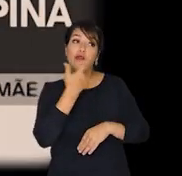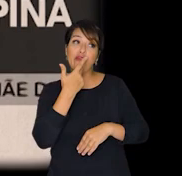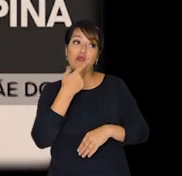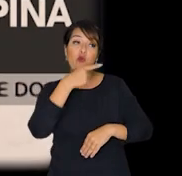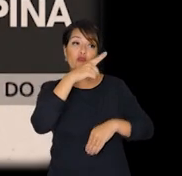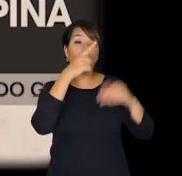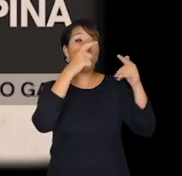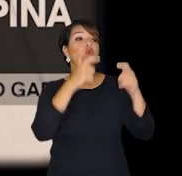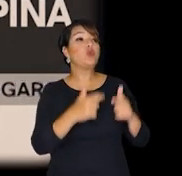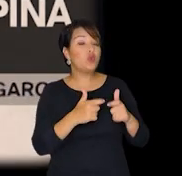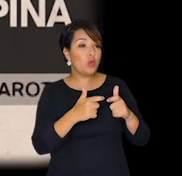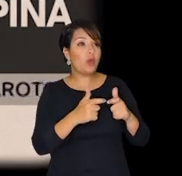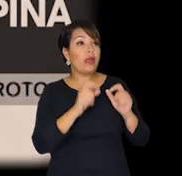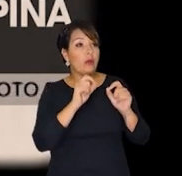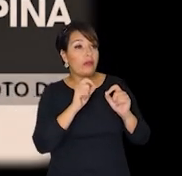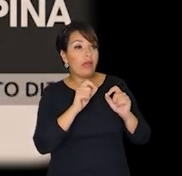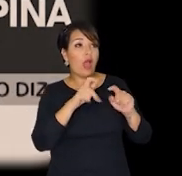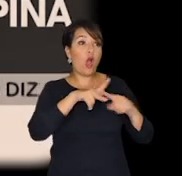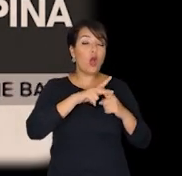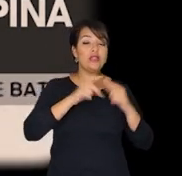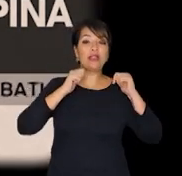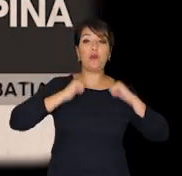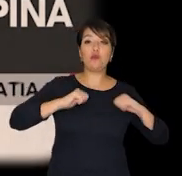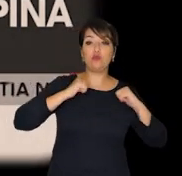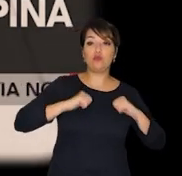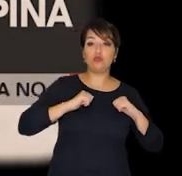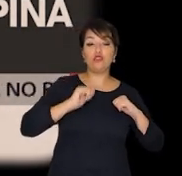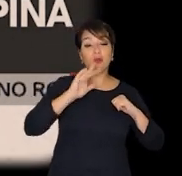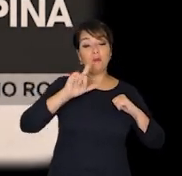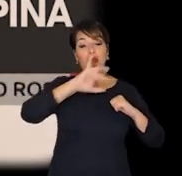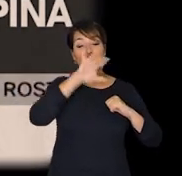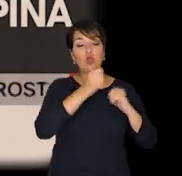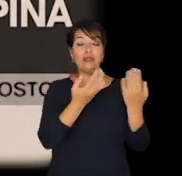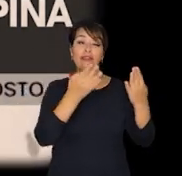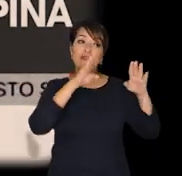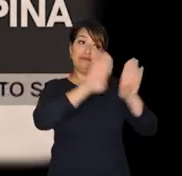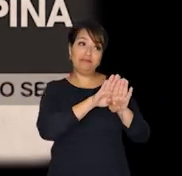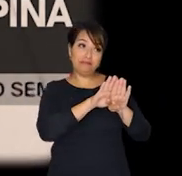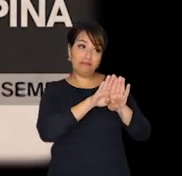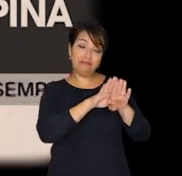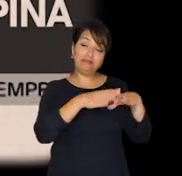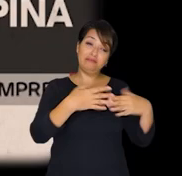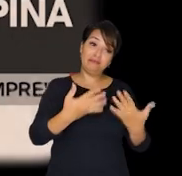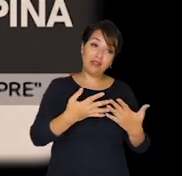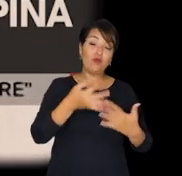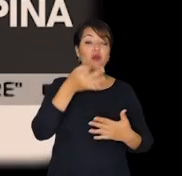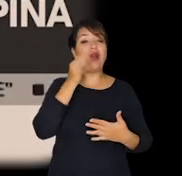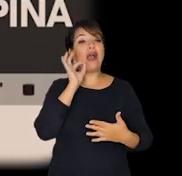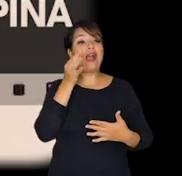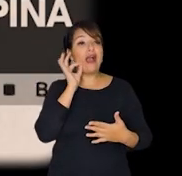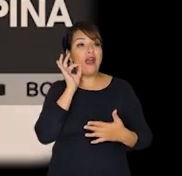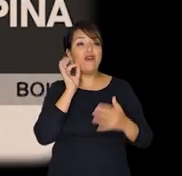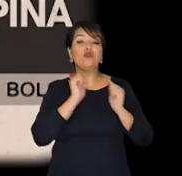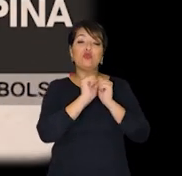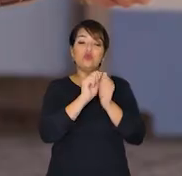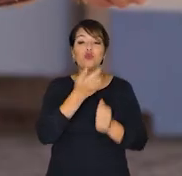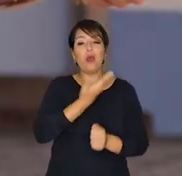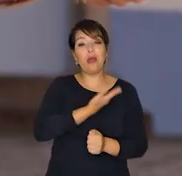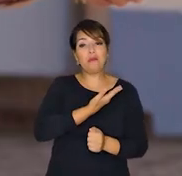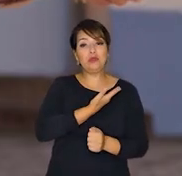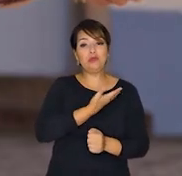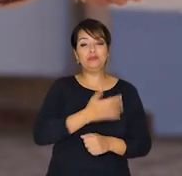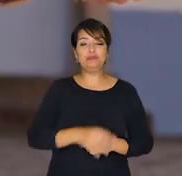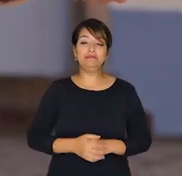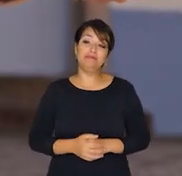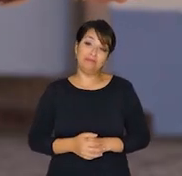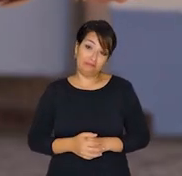centro comercial consertar a mochila. A loja estava fechada e ele resolveu tomar o café com um amigo. O